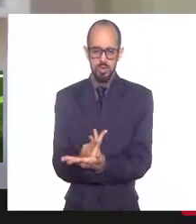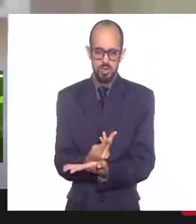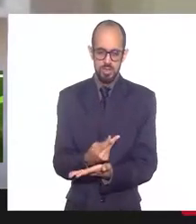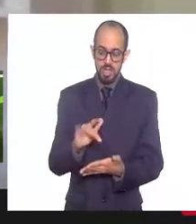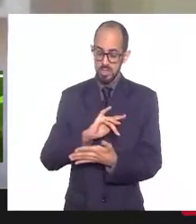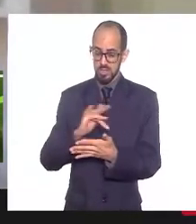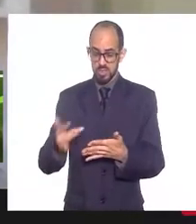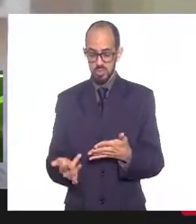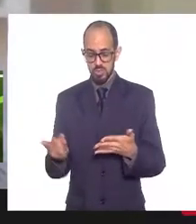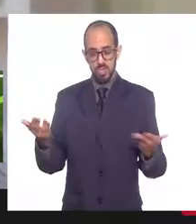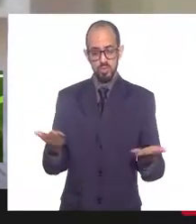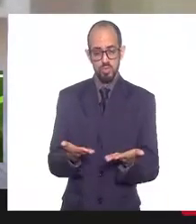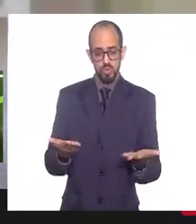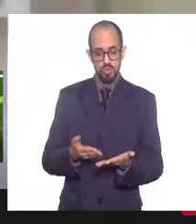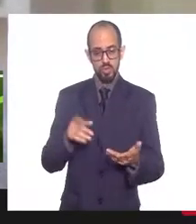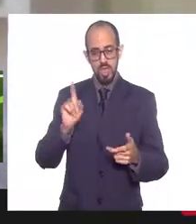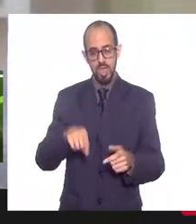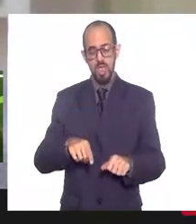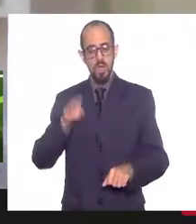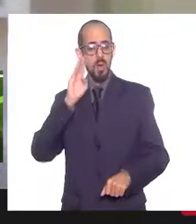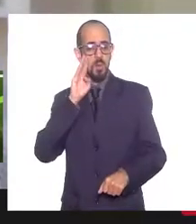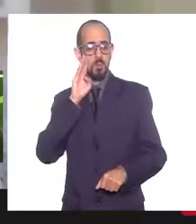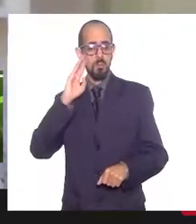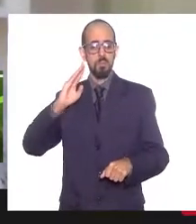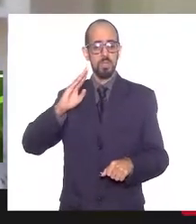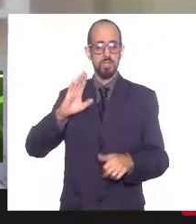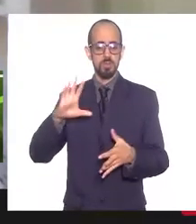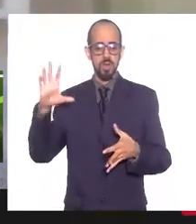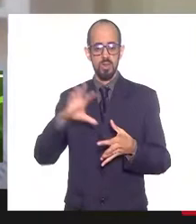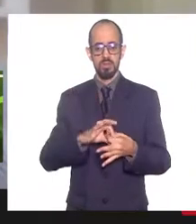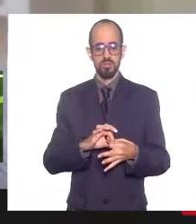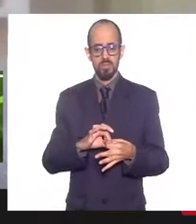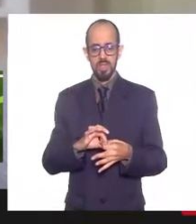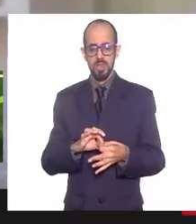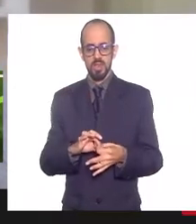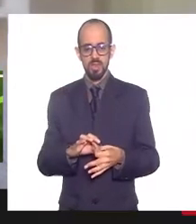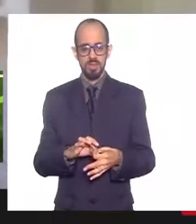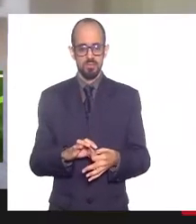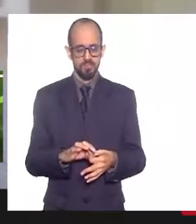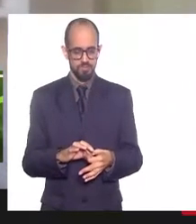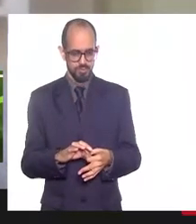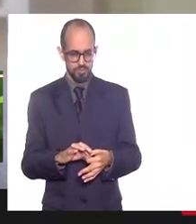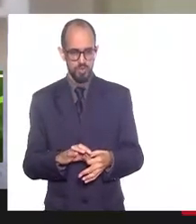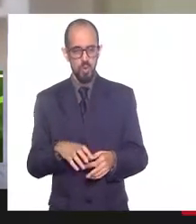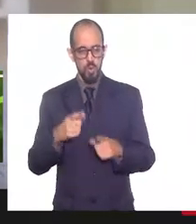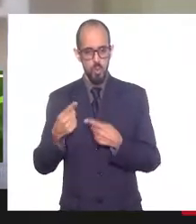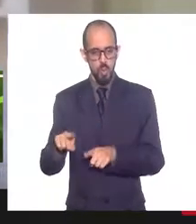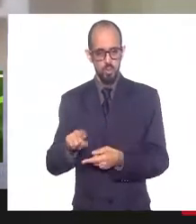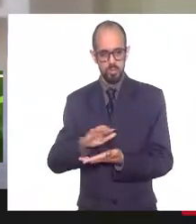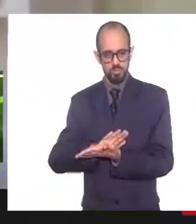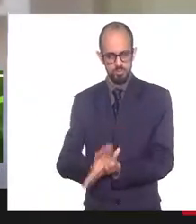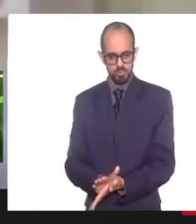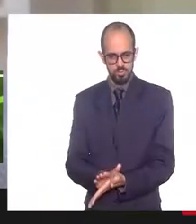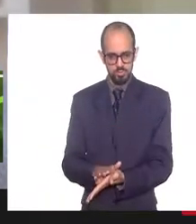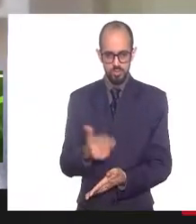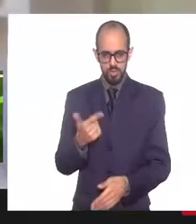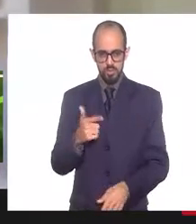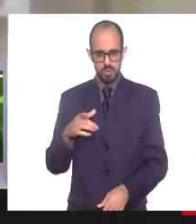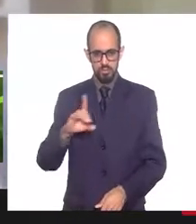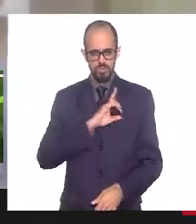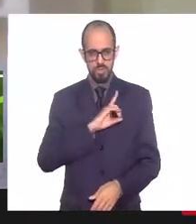os principais aliados da luta contra a intolerância. Não temos delegacias ou centros de